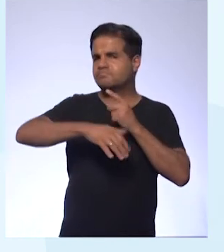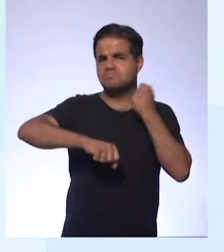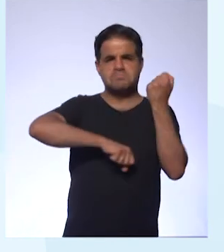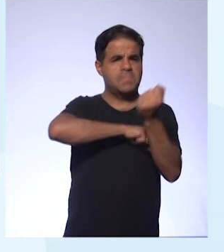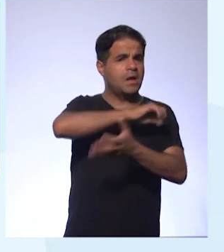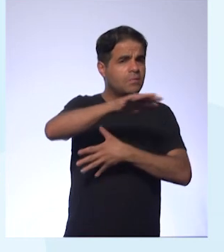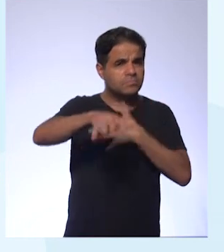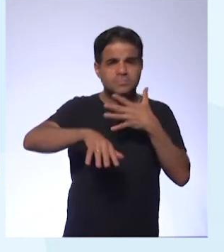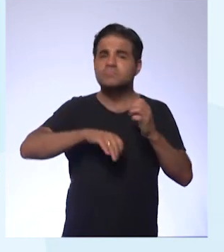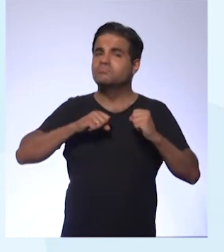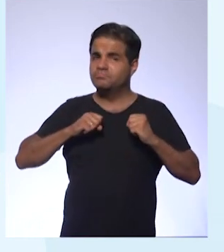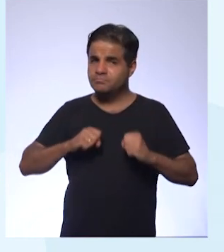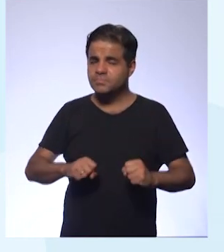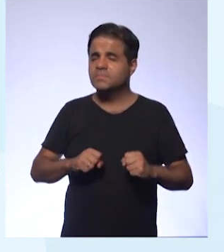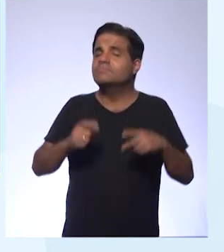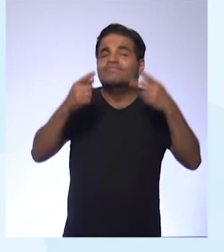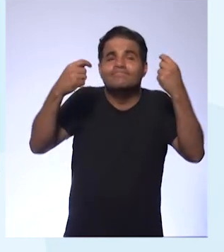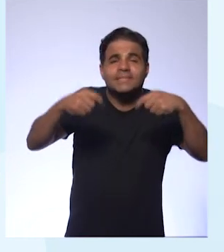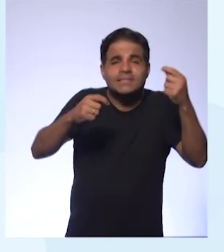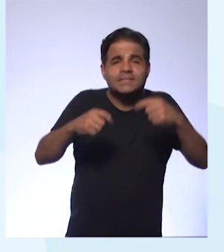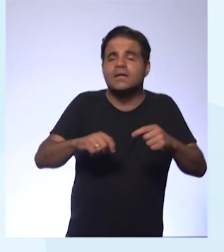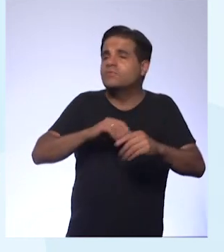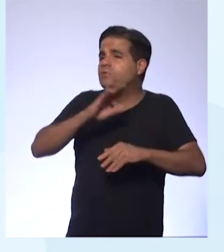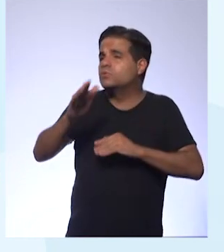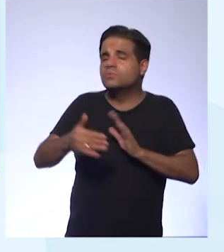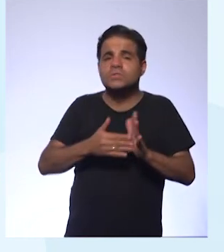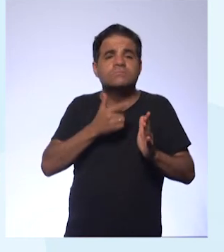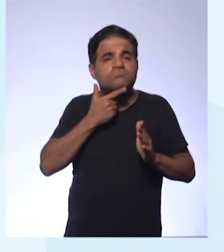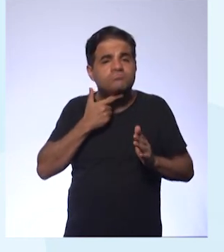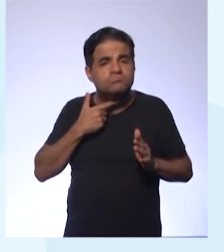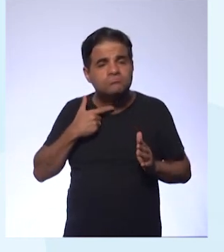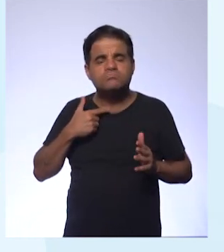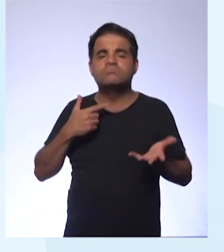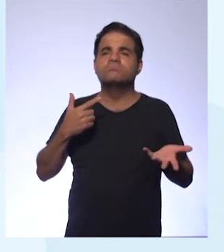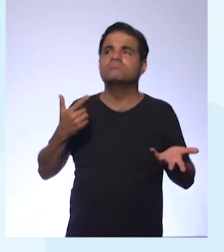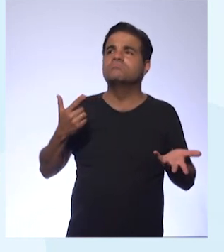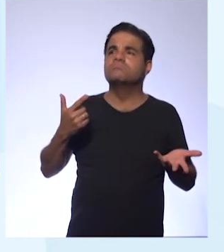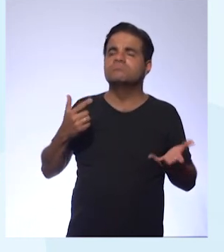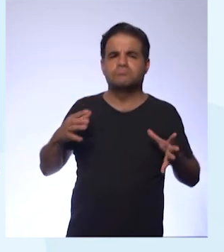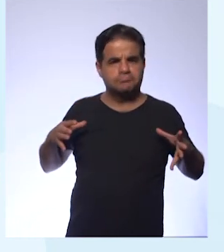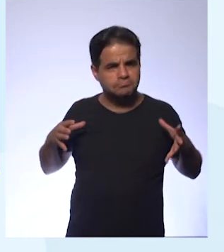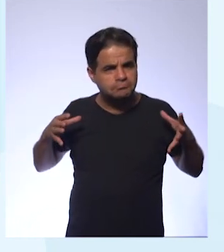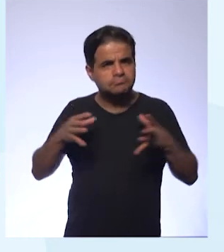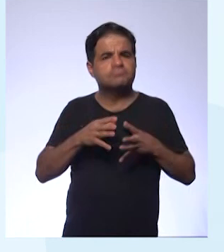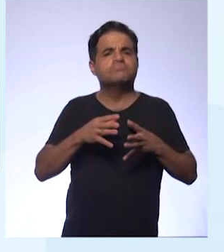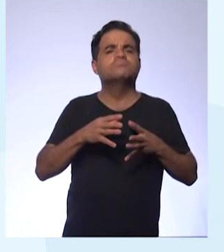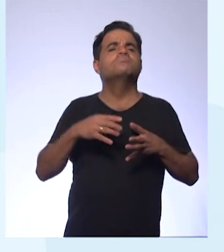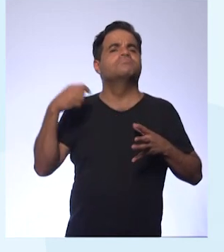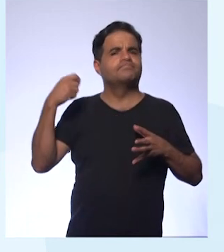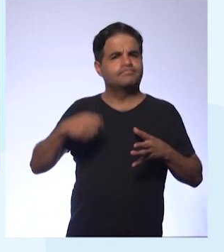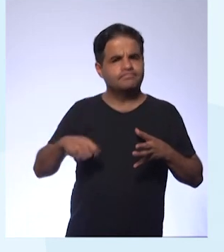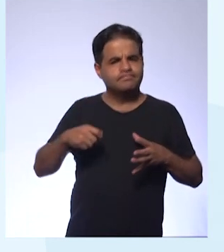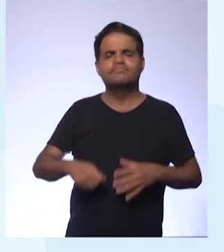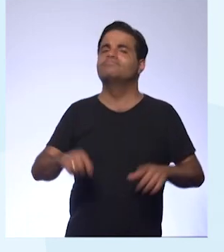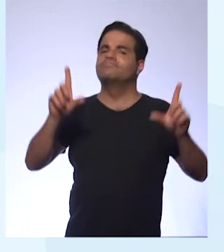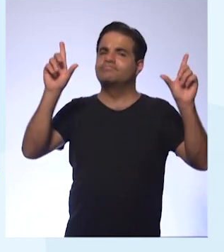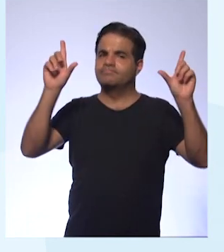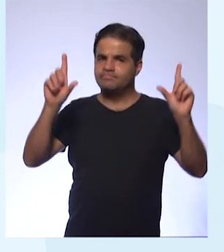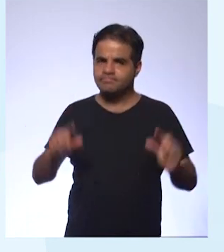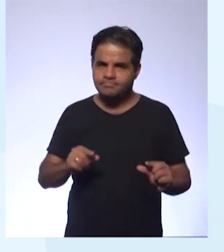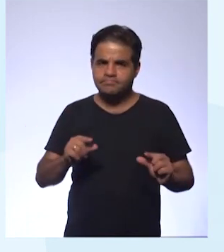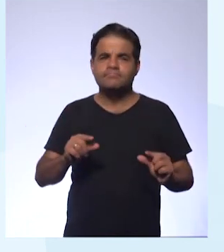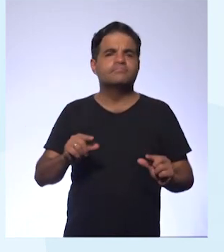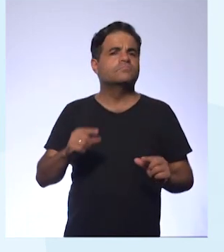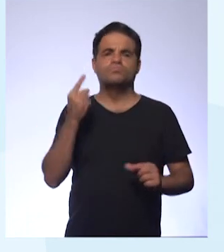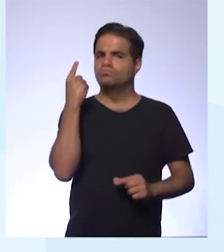caos. Portanto, era necessário que todas as vontades, ou seja, a vontade coletiva, fosse reduzida a